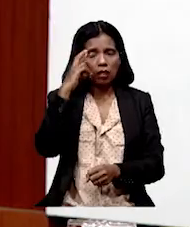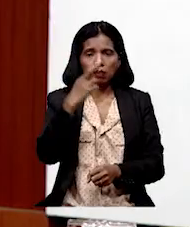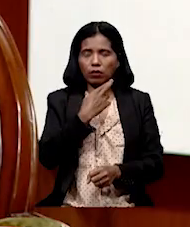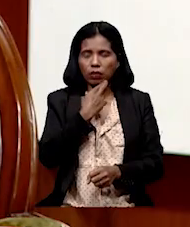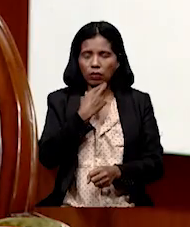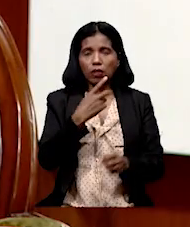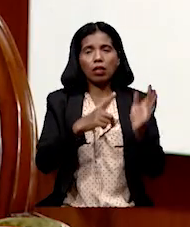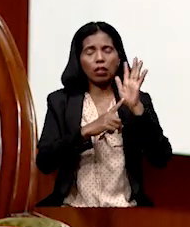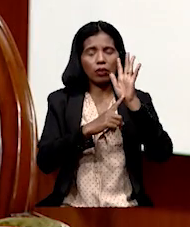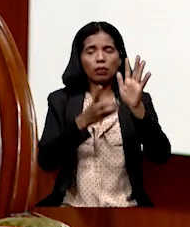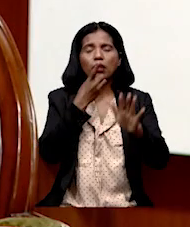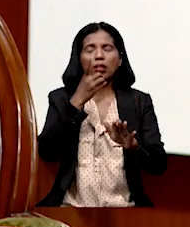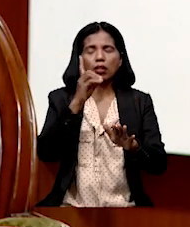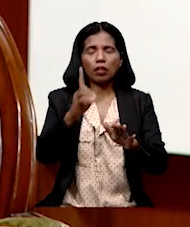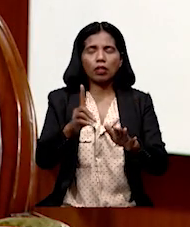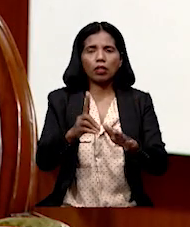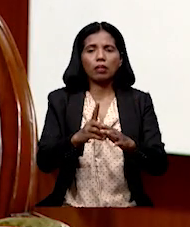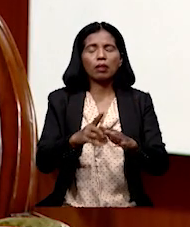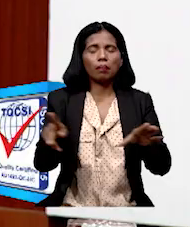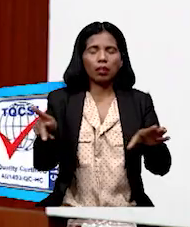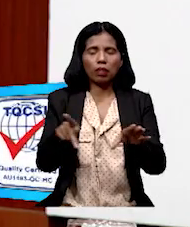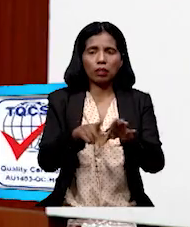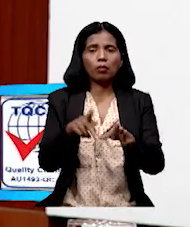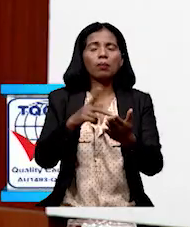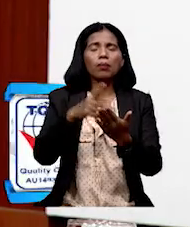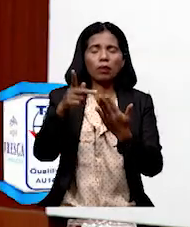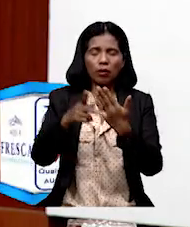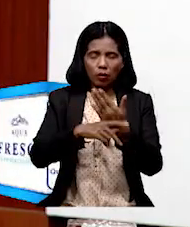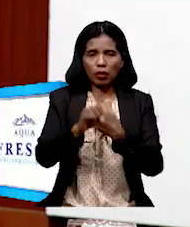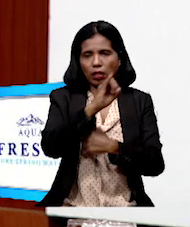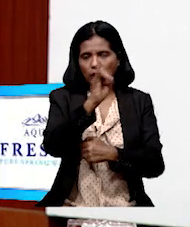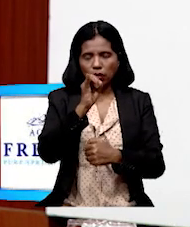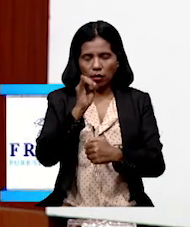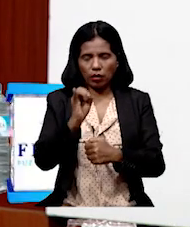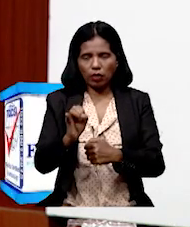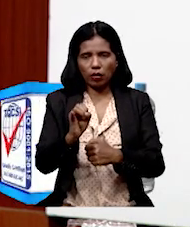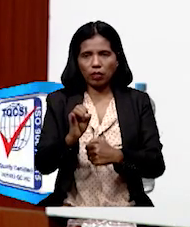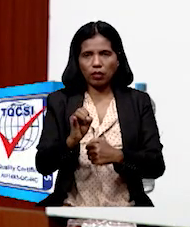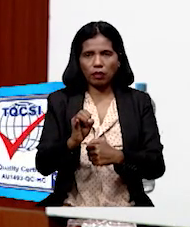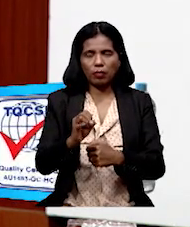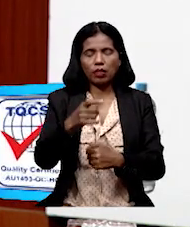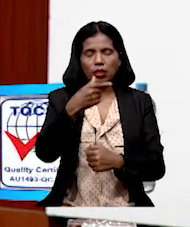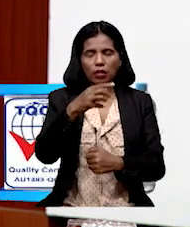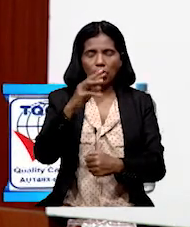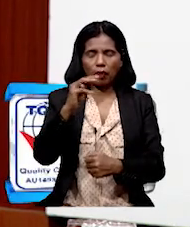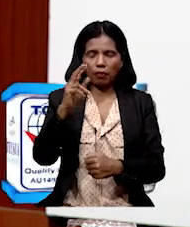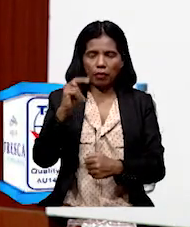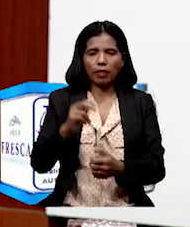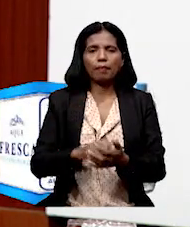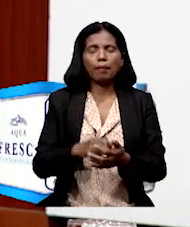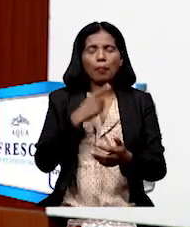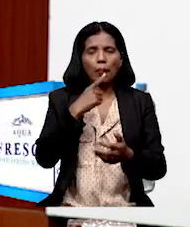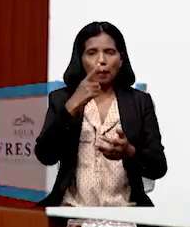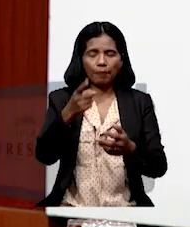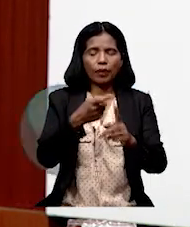hatou declaração, né? Durante participe a programa Grande Entrevista e Estúdio 2 Bebora Dili. Candidato